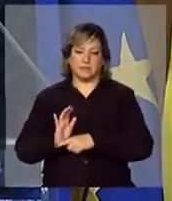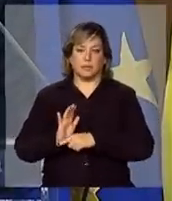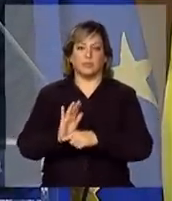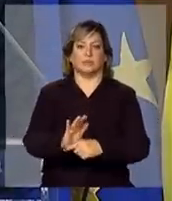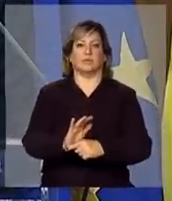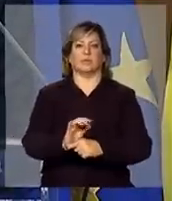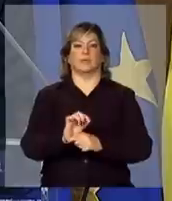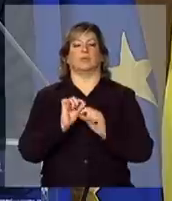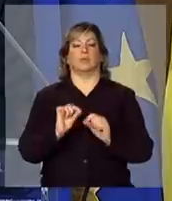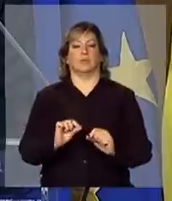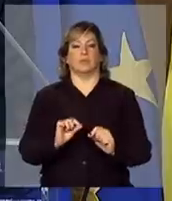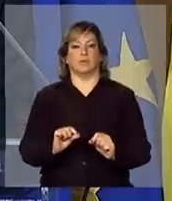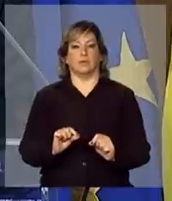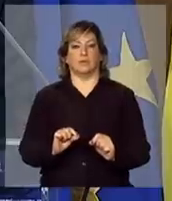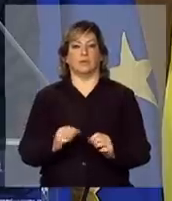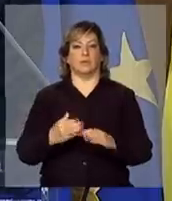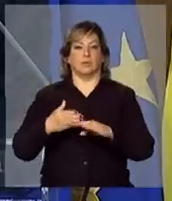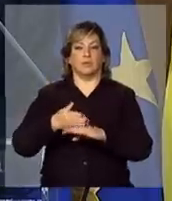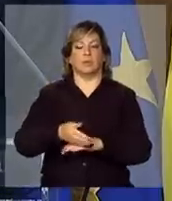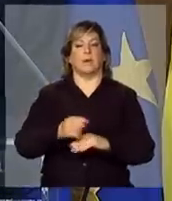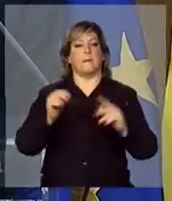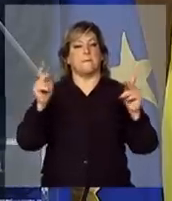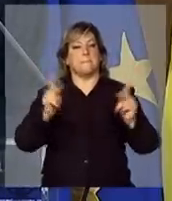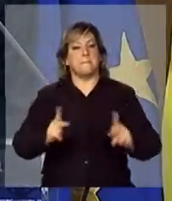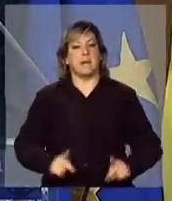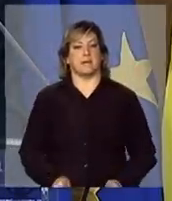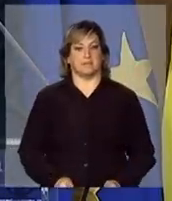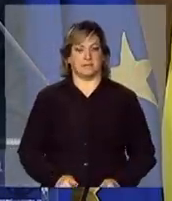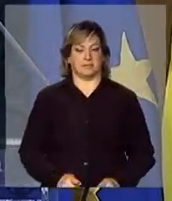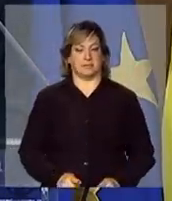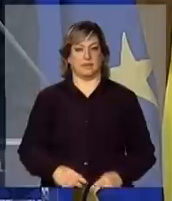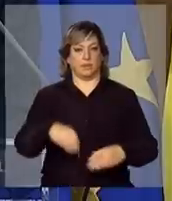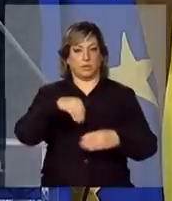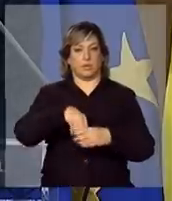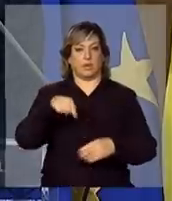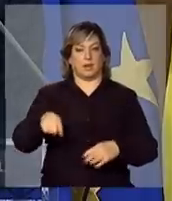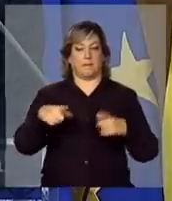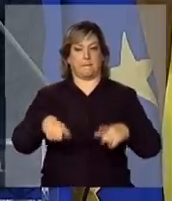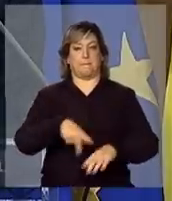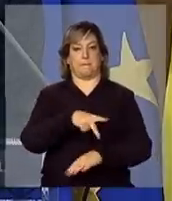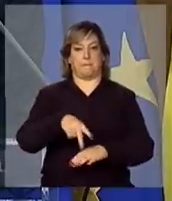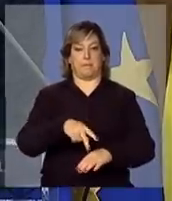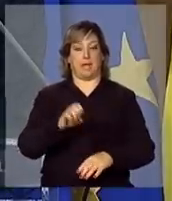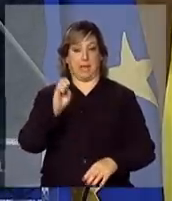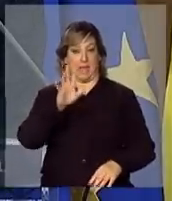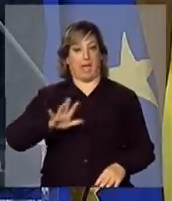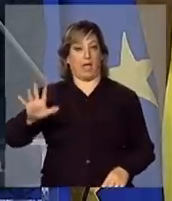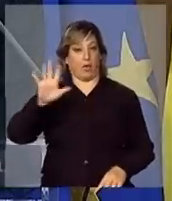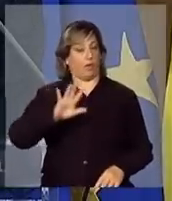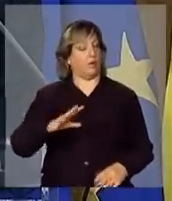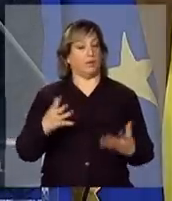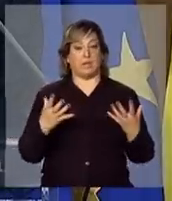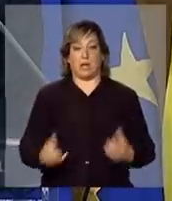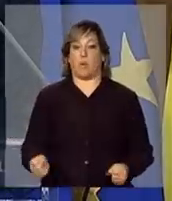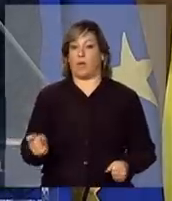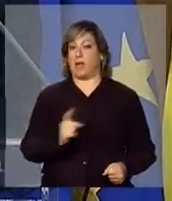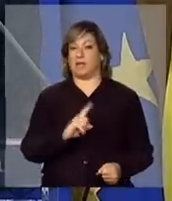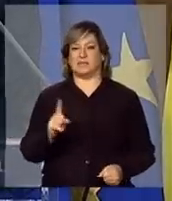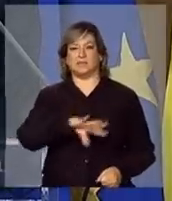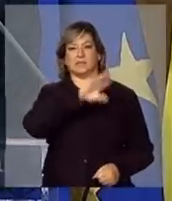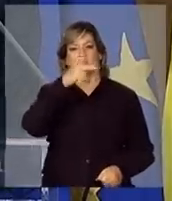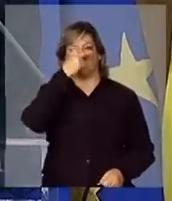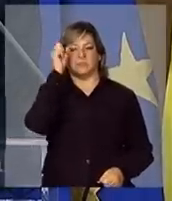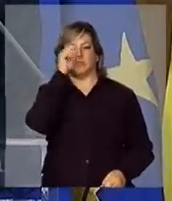em prol de uma transição e um processo de paz no país. A União Europeia condena os atos perpetrados por grupos